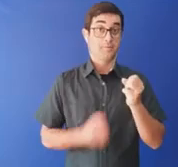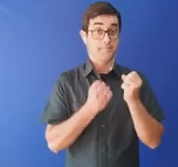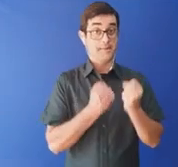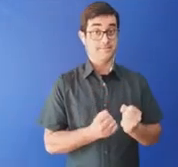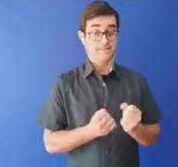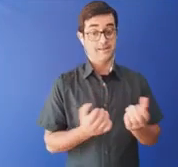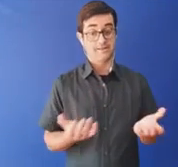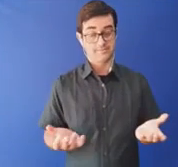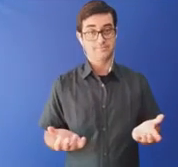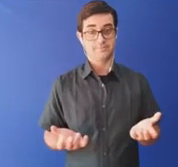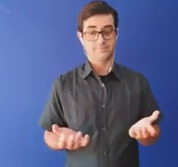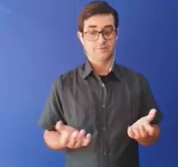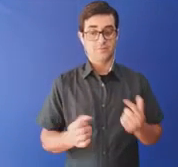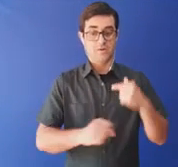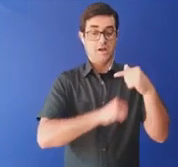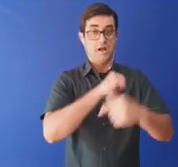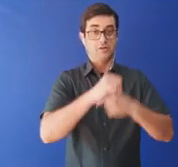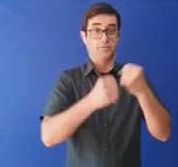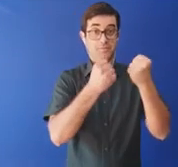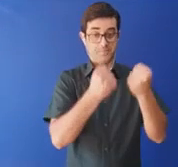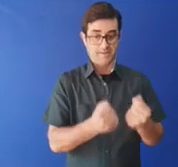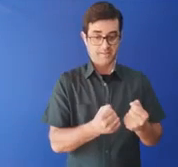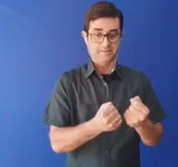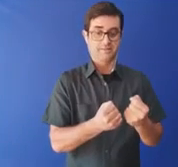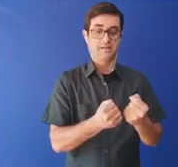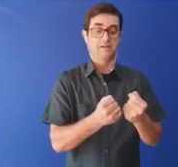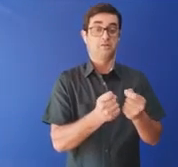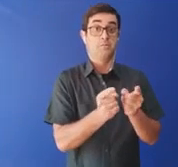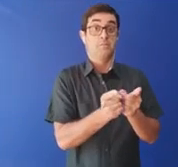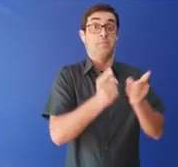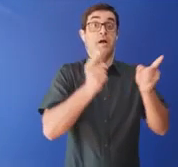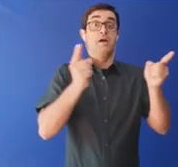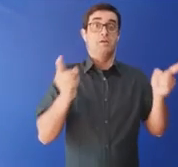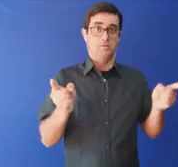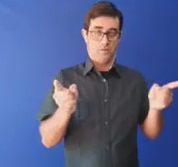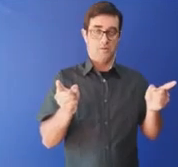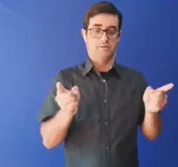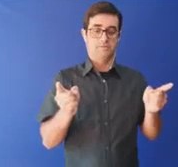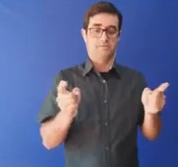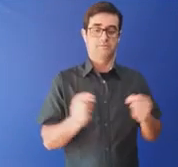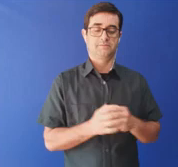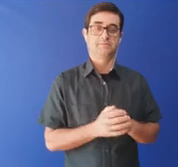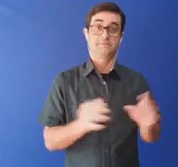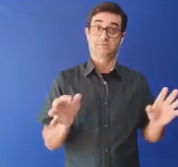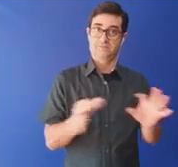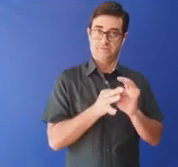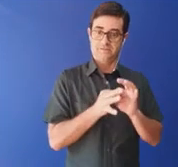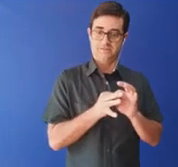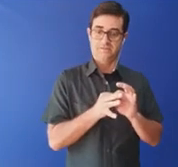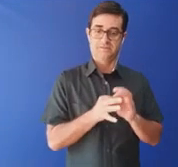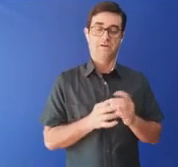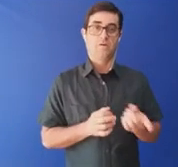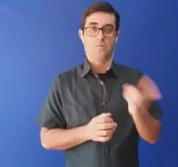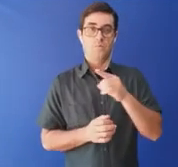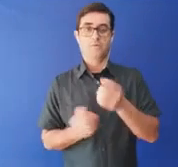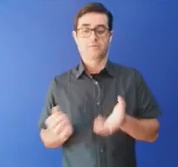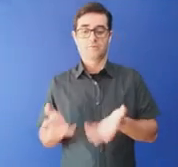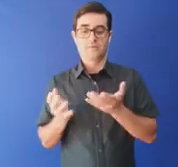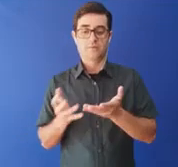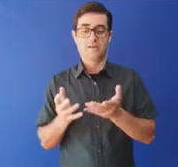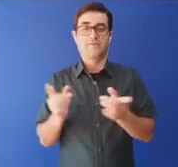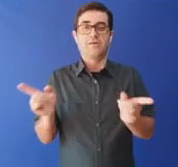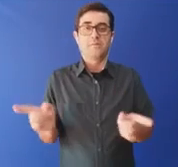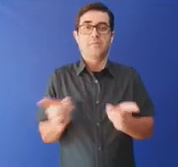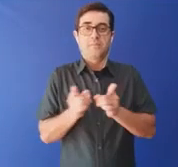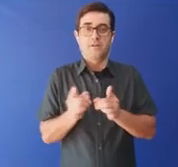mais pesados têm maior comprimento de ligação. Átomos mais leves têm um menor comprimento. E isso está diretamente